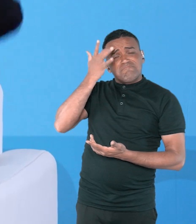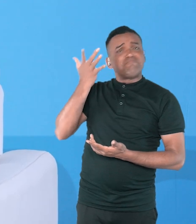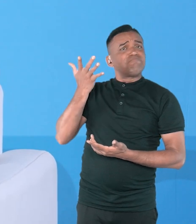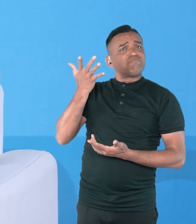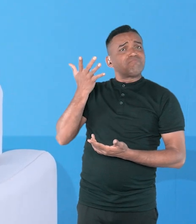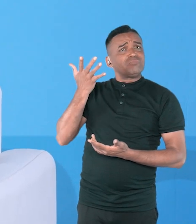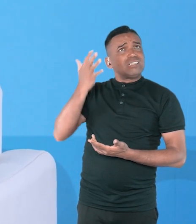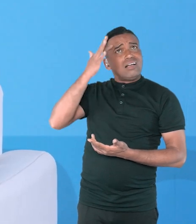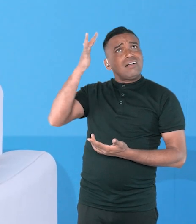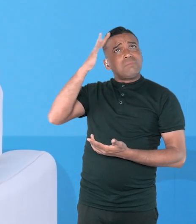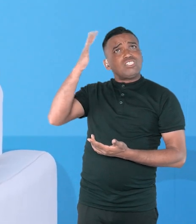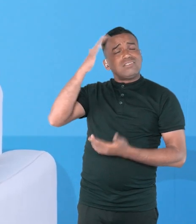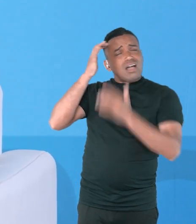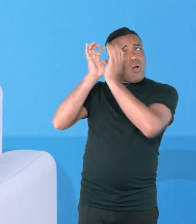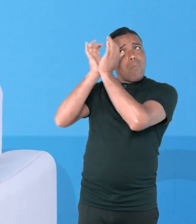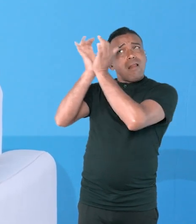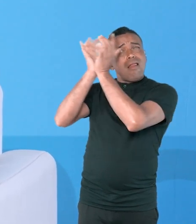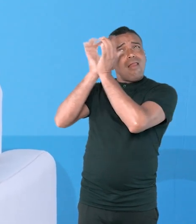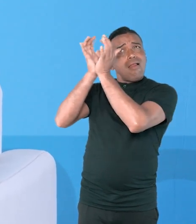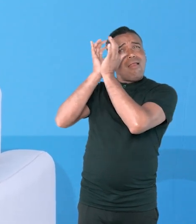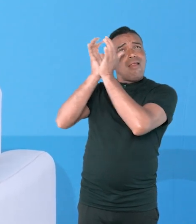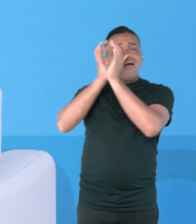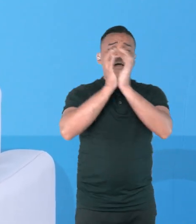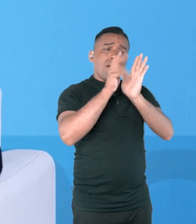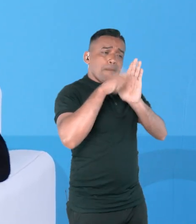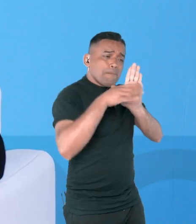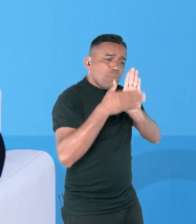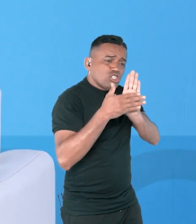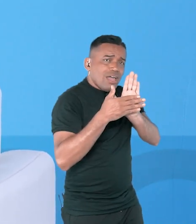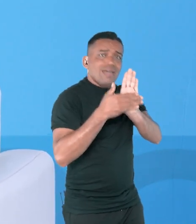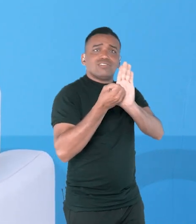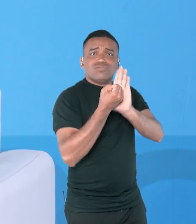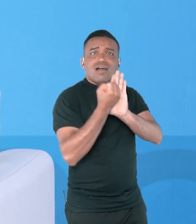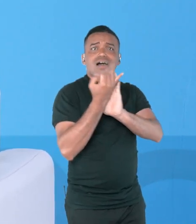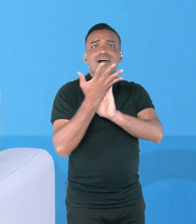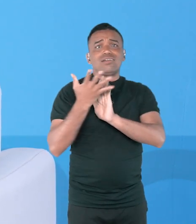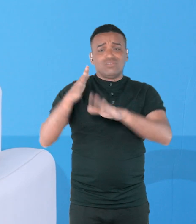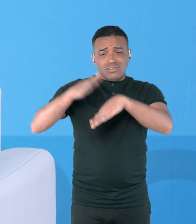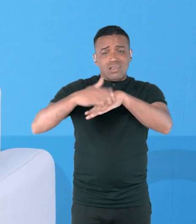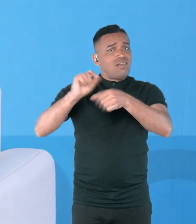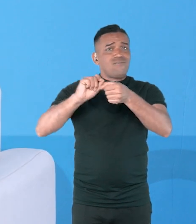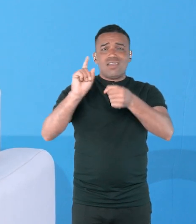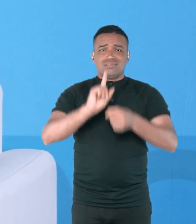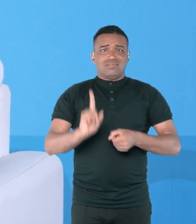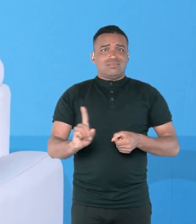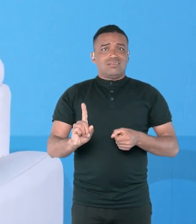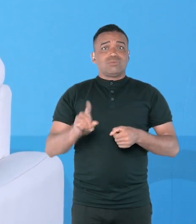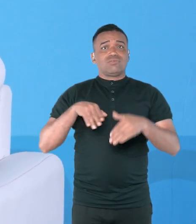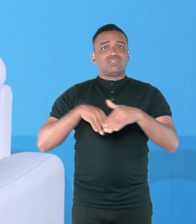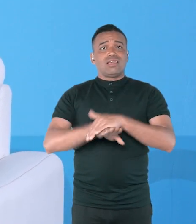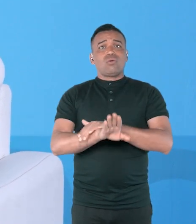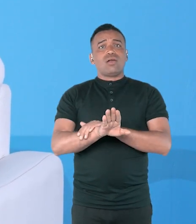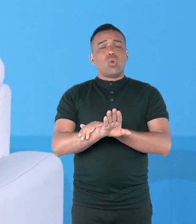ser mental, naquilo que imaginou, nos projetos... tantos projetos que você não fez, que